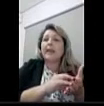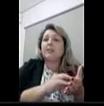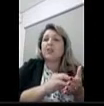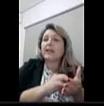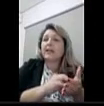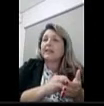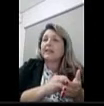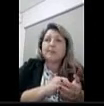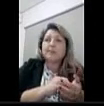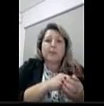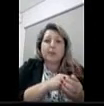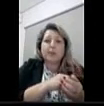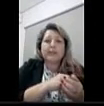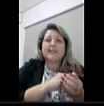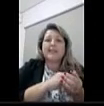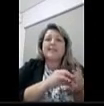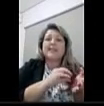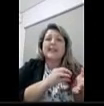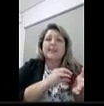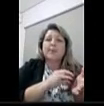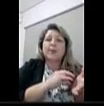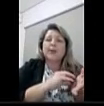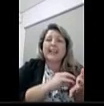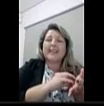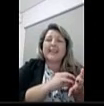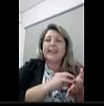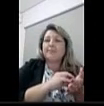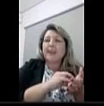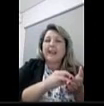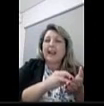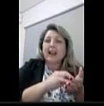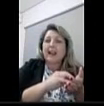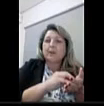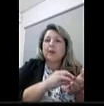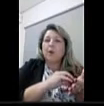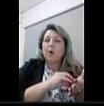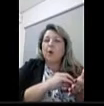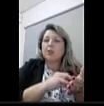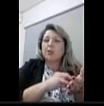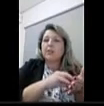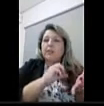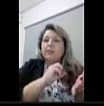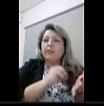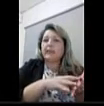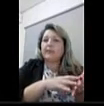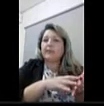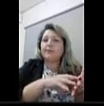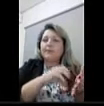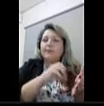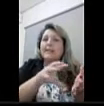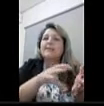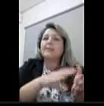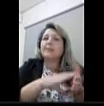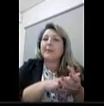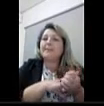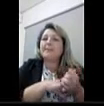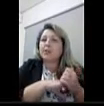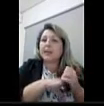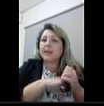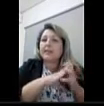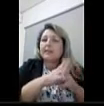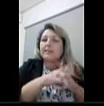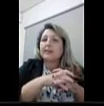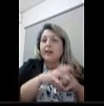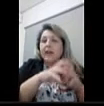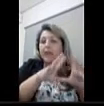diagramas são importantes porque ele vem bem claro, objetivo, e passa mensagem